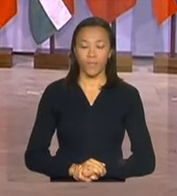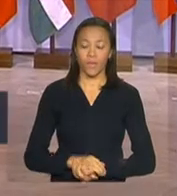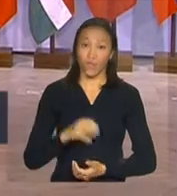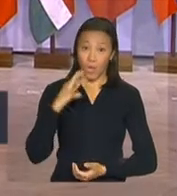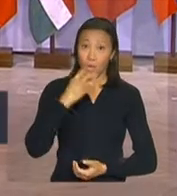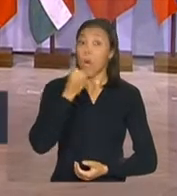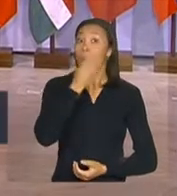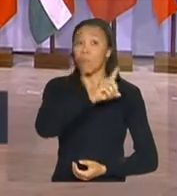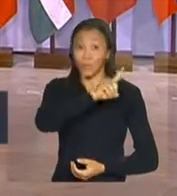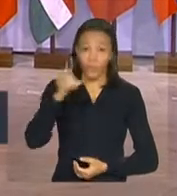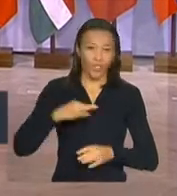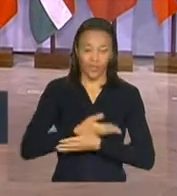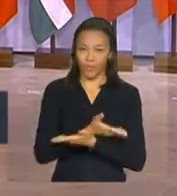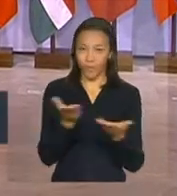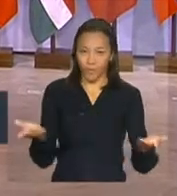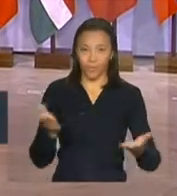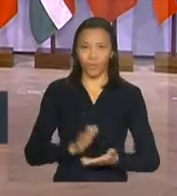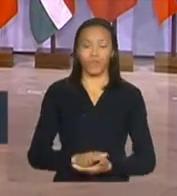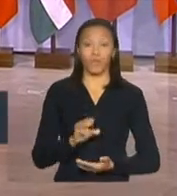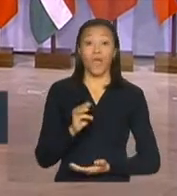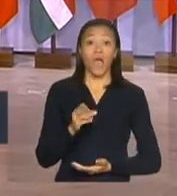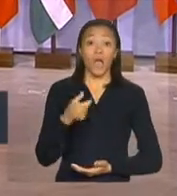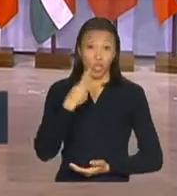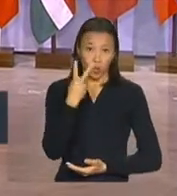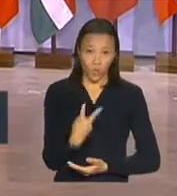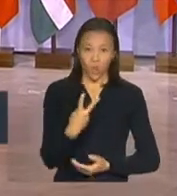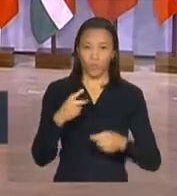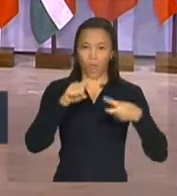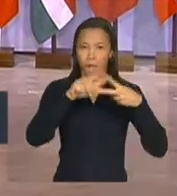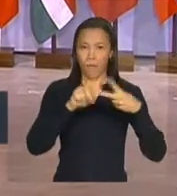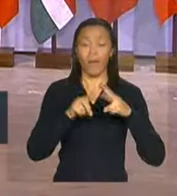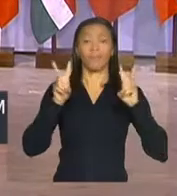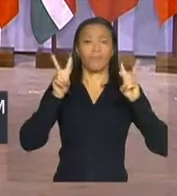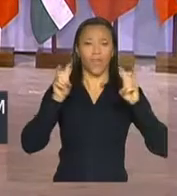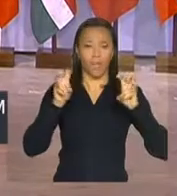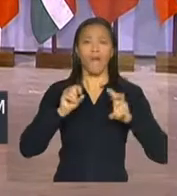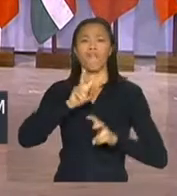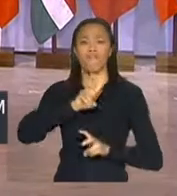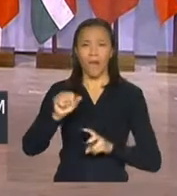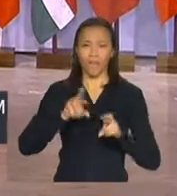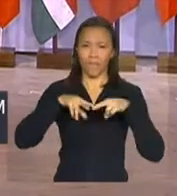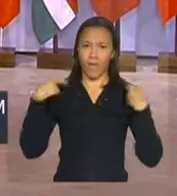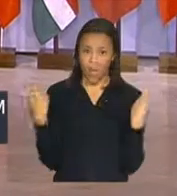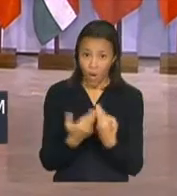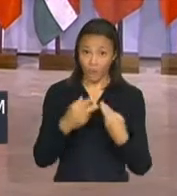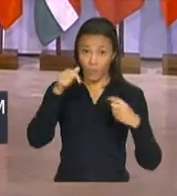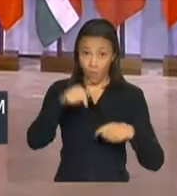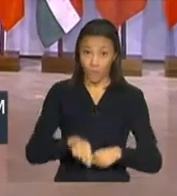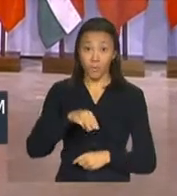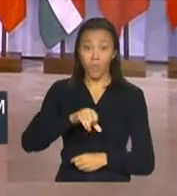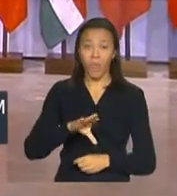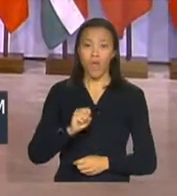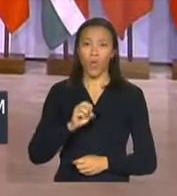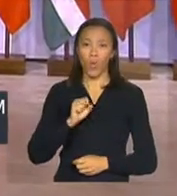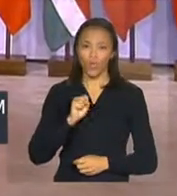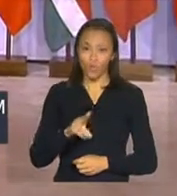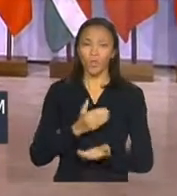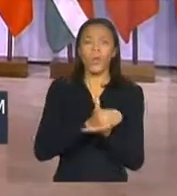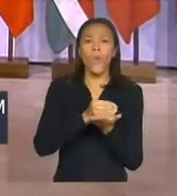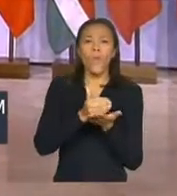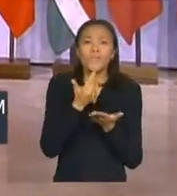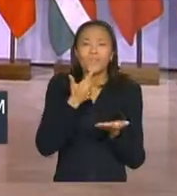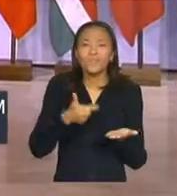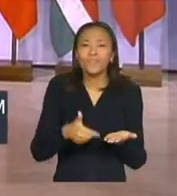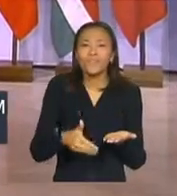Bom dia, Malu. Bom dia a todos. Malu, dois assuntos devem marcar a reunião de cúpula do Mercosul, que